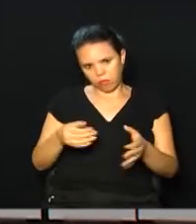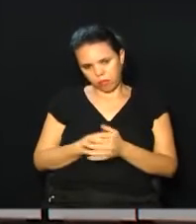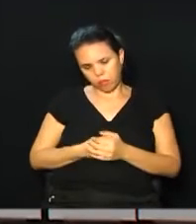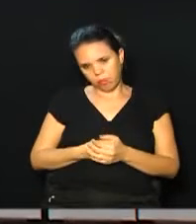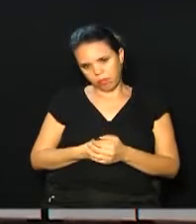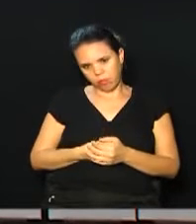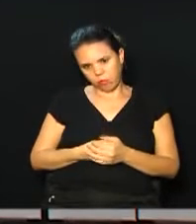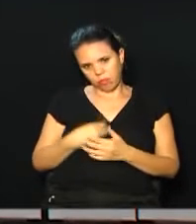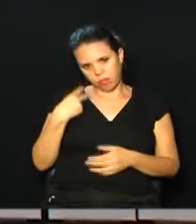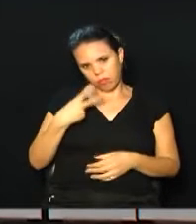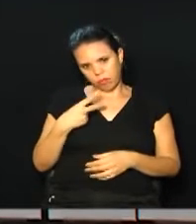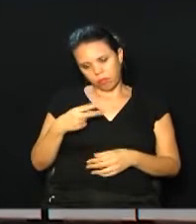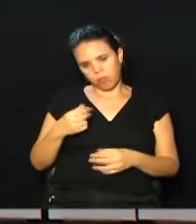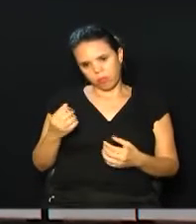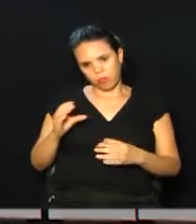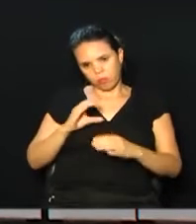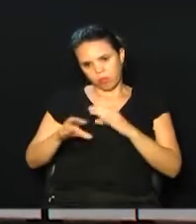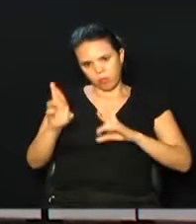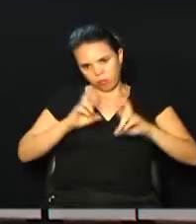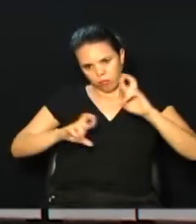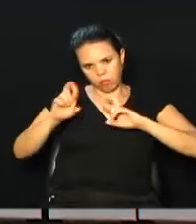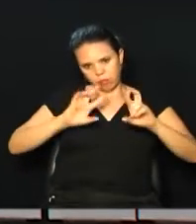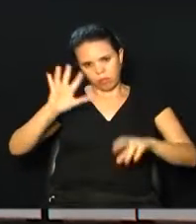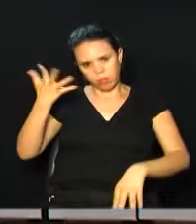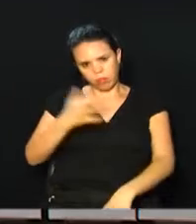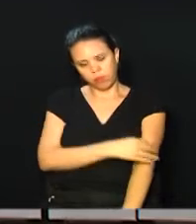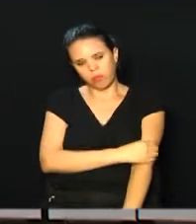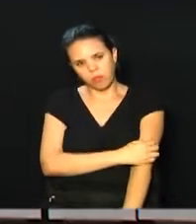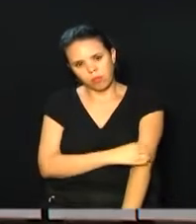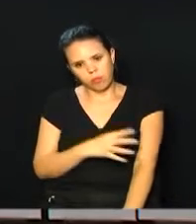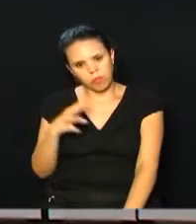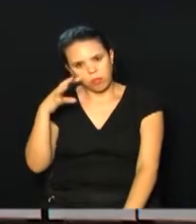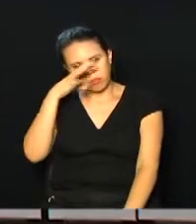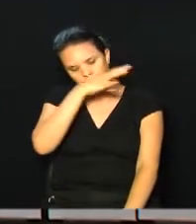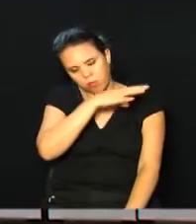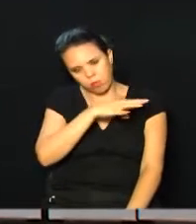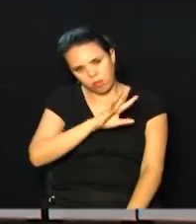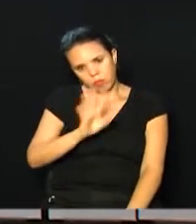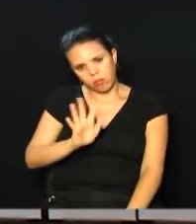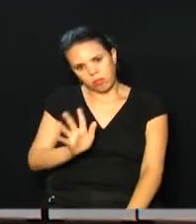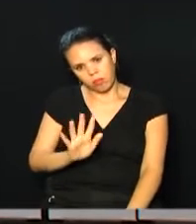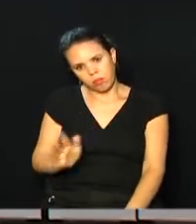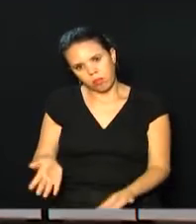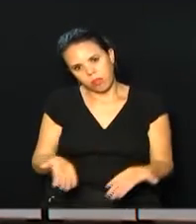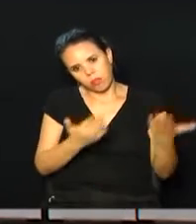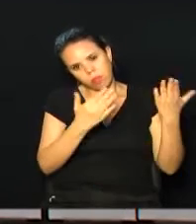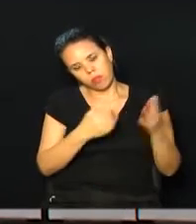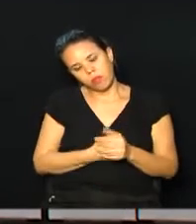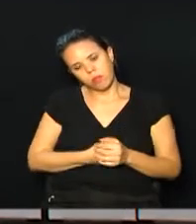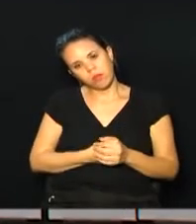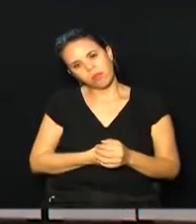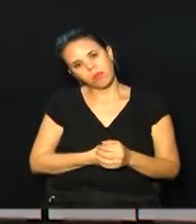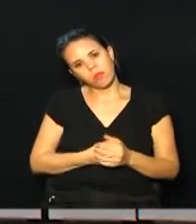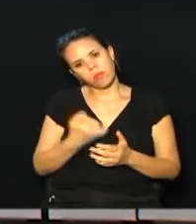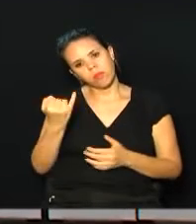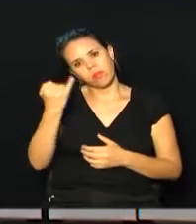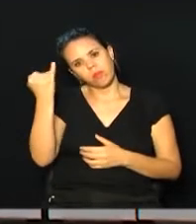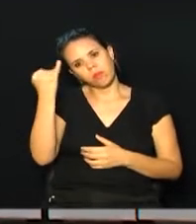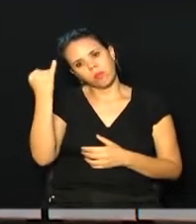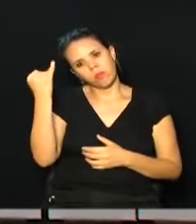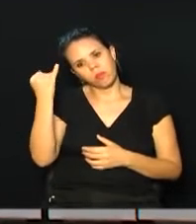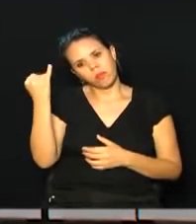o vereador ele serve para quê? Para fiscalizar. De repente, olha, não cumpriram, secretário, não estão indo. Então, é